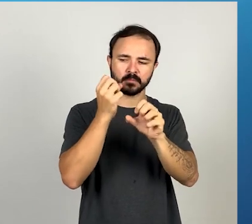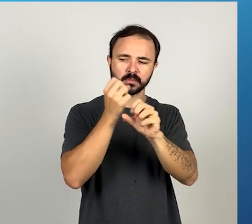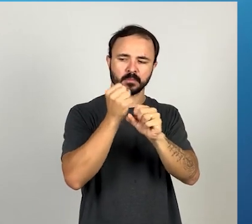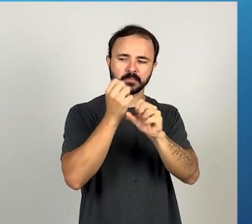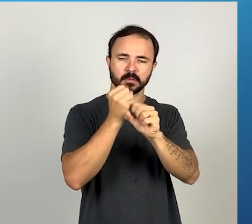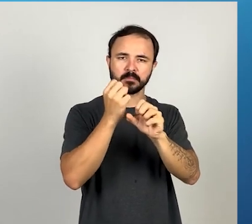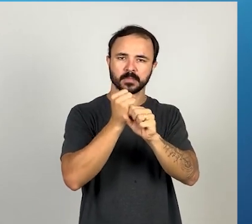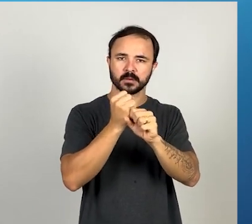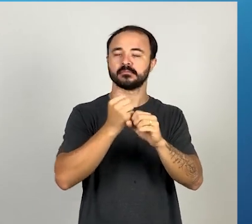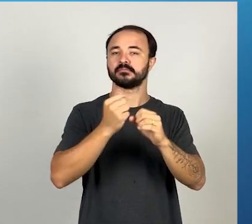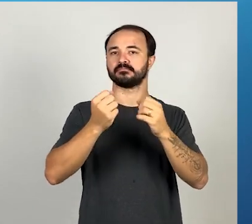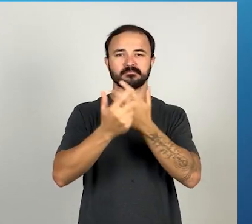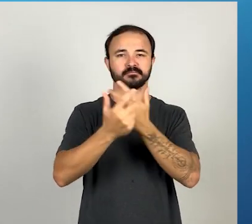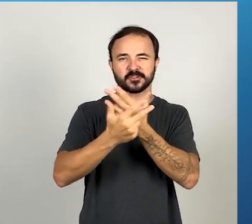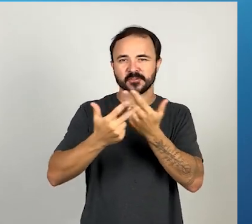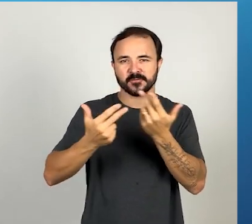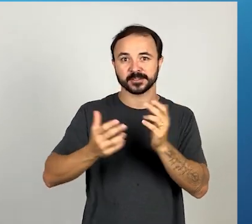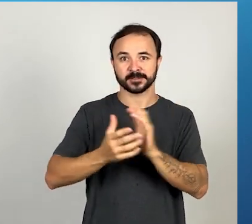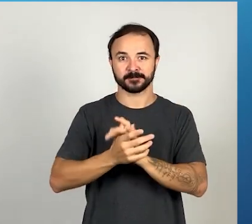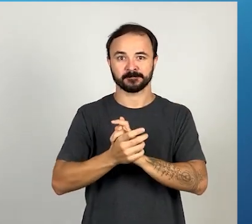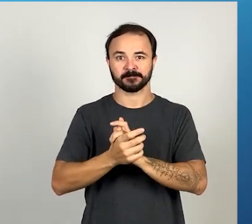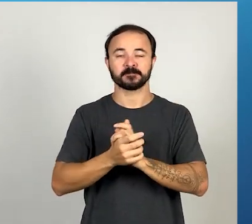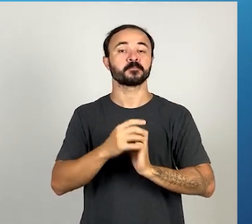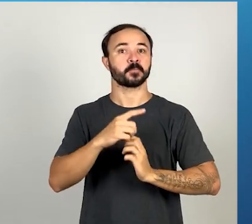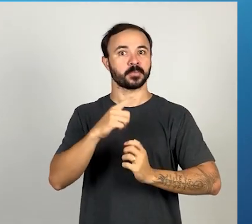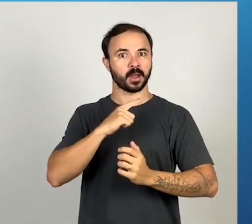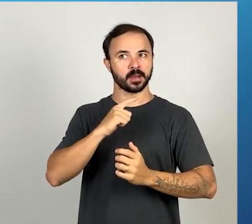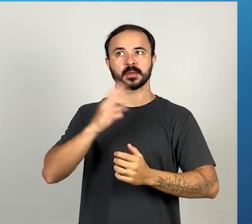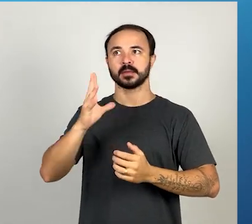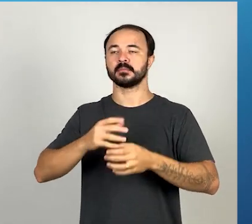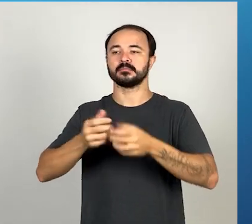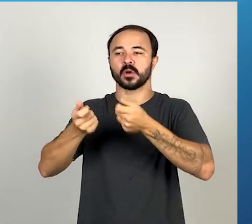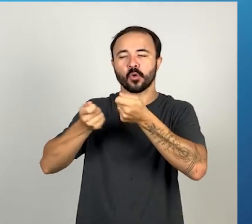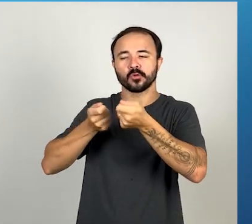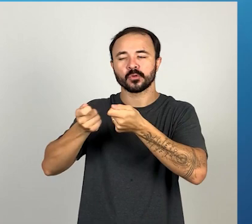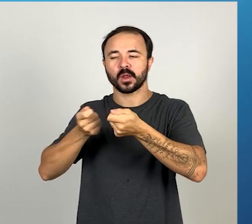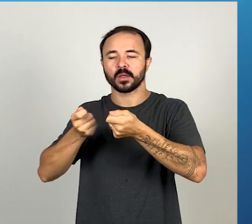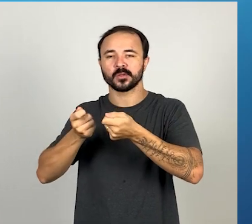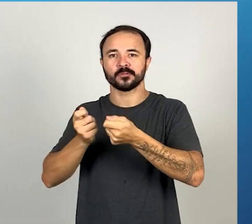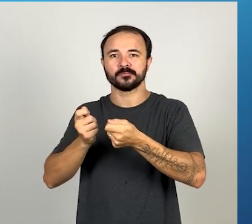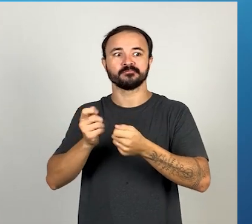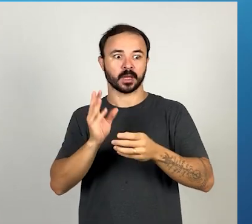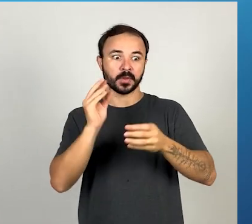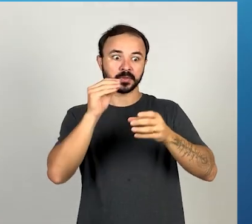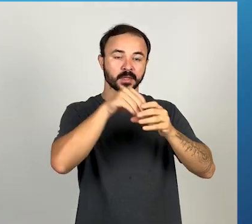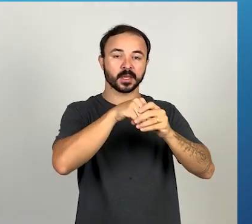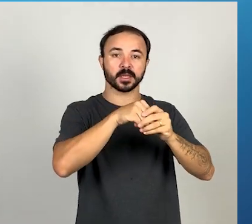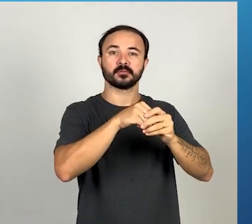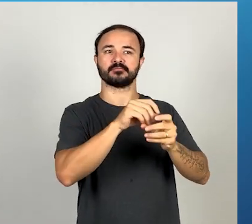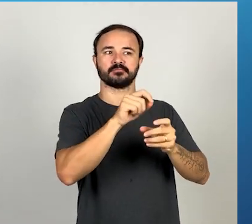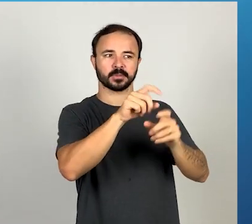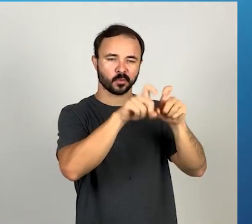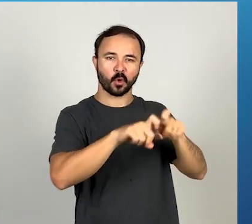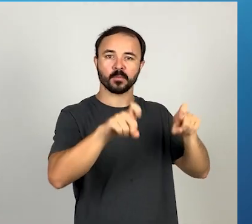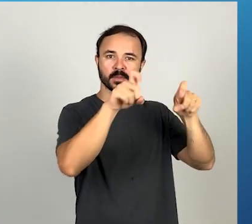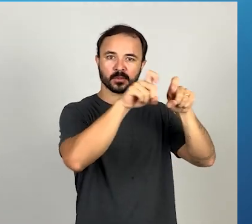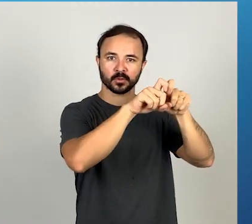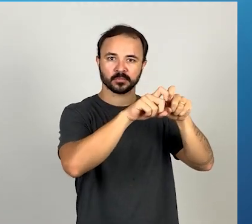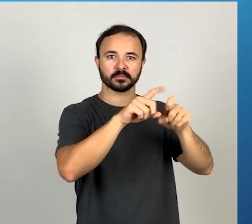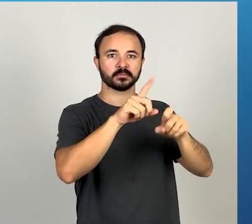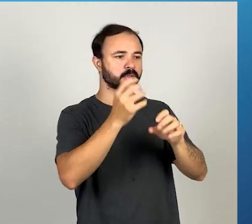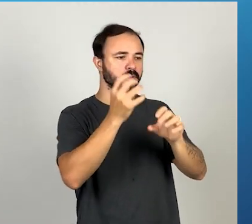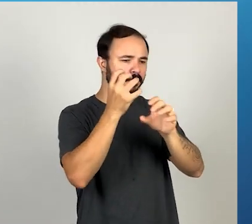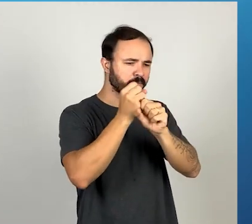determinado tempo, e com isso nós temos controladores que são pequenos, ao ponto de caber em placas